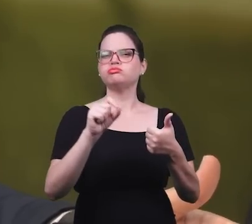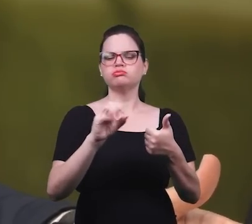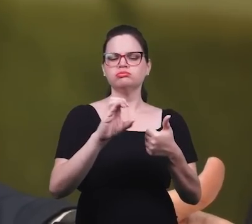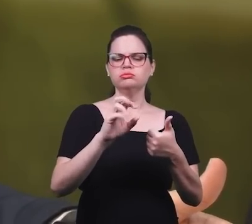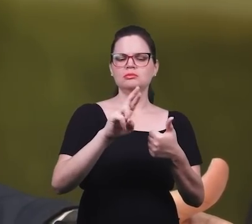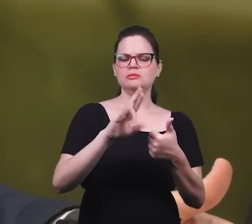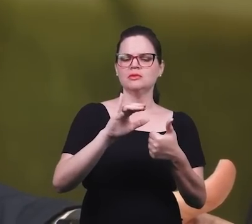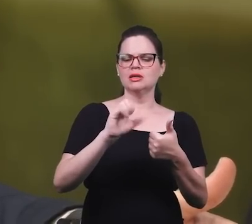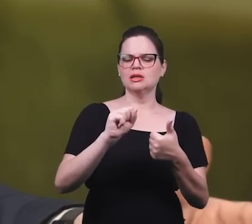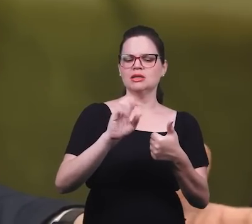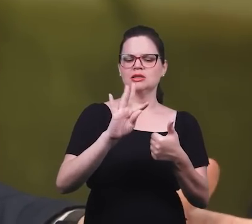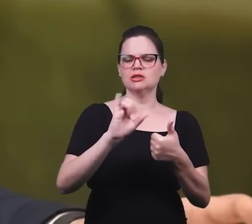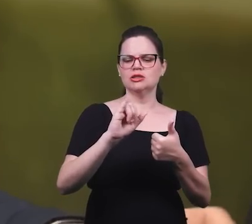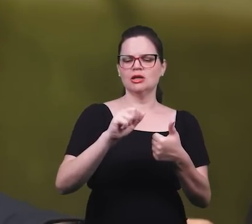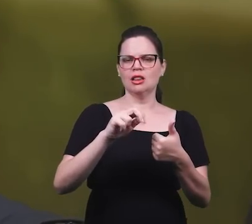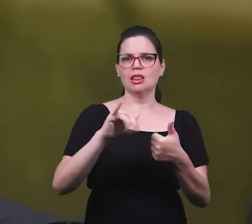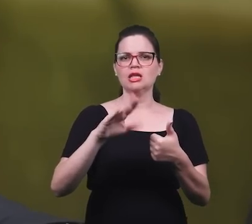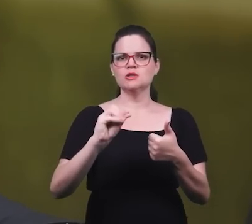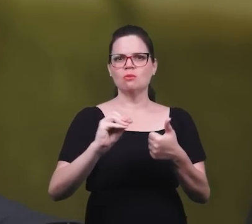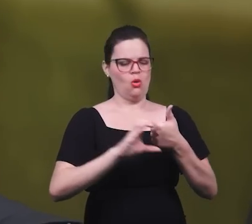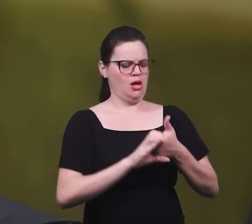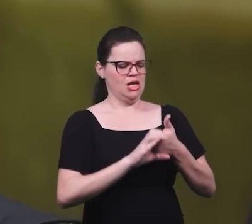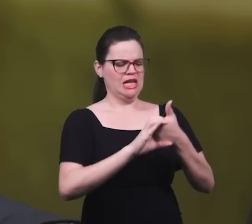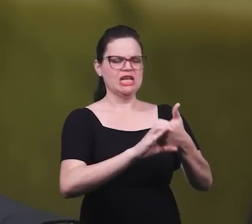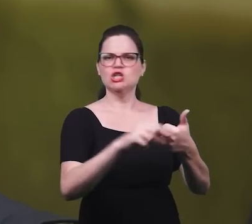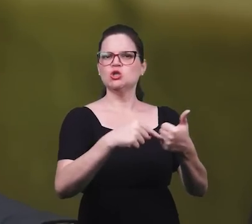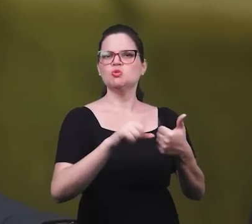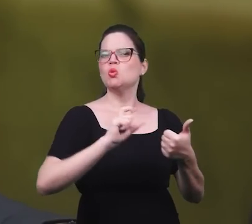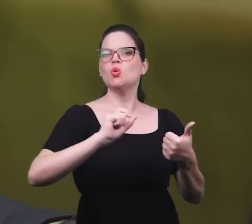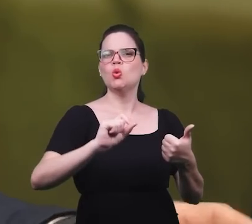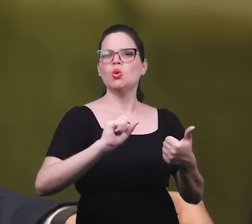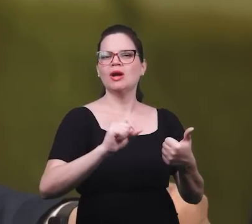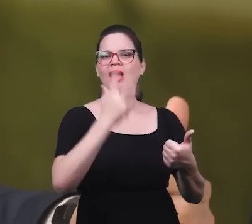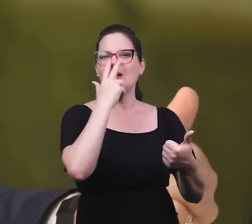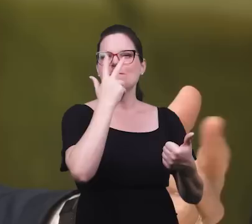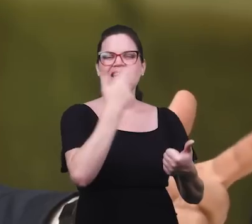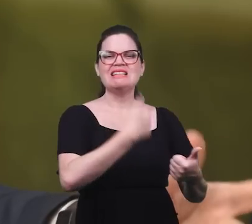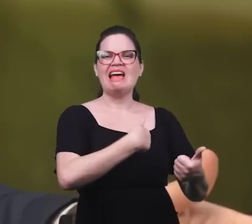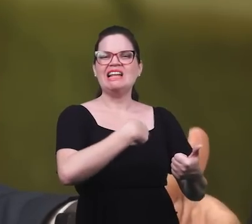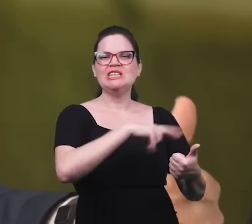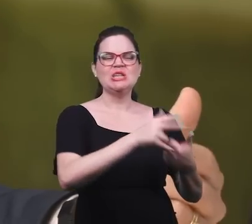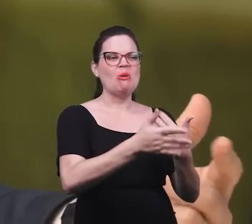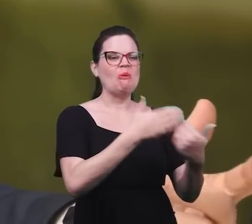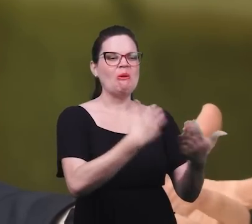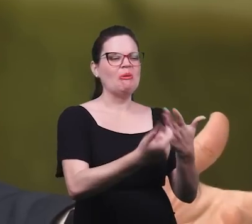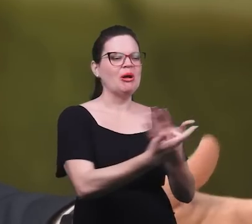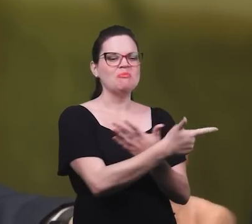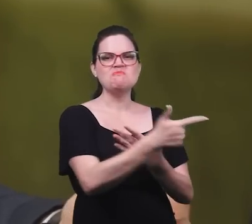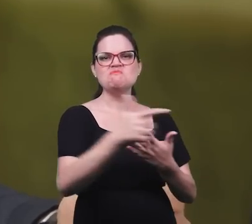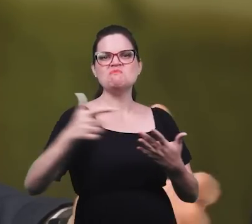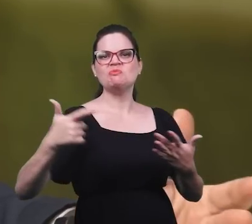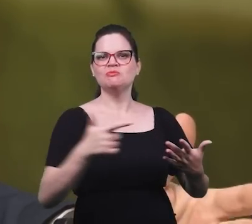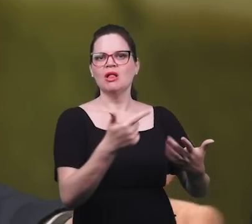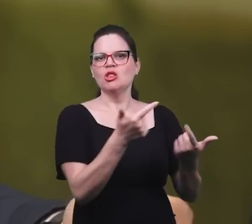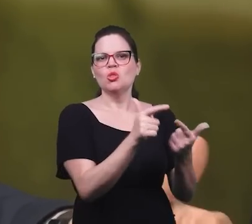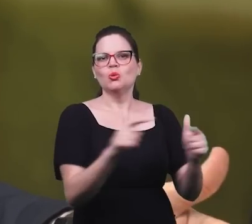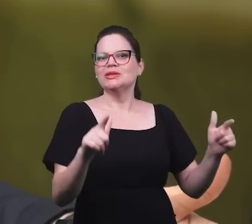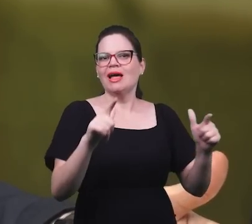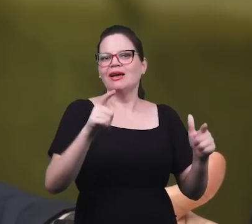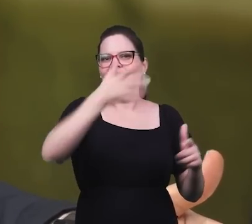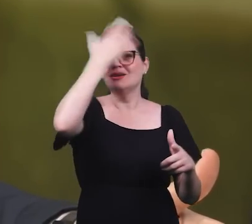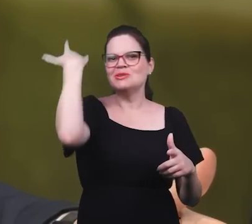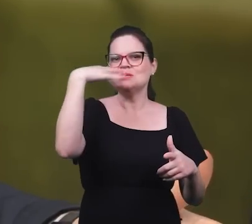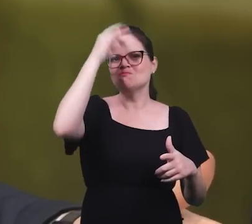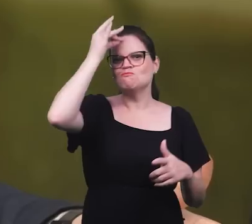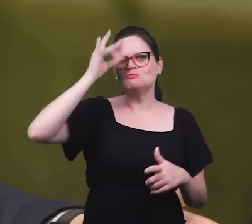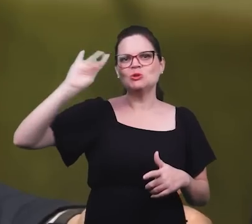ela tem o Pentecostes como algo profético para os nossos dias também, né? Acontecerá que nos últimos dias derramarei, então os últimos dias é o nosso tempo